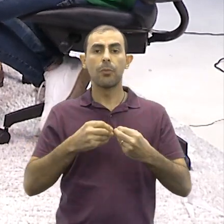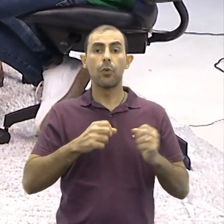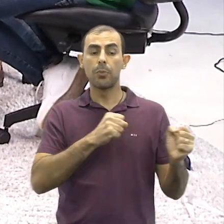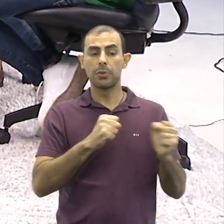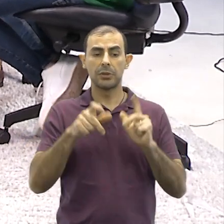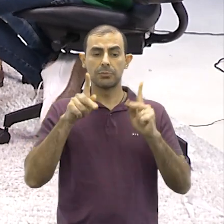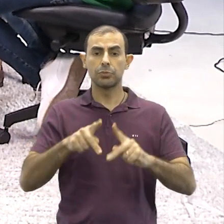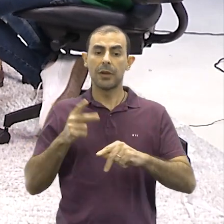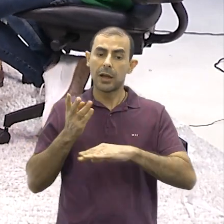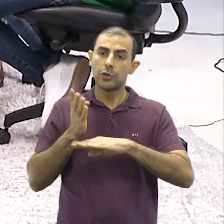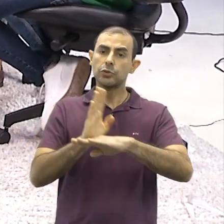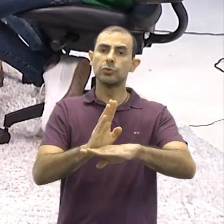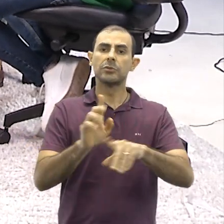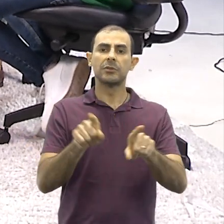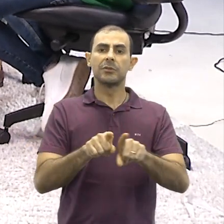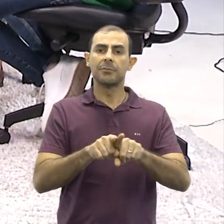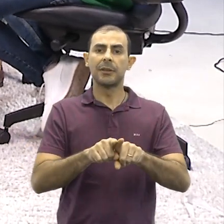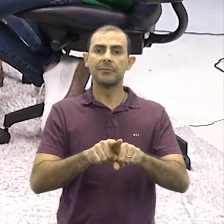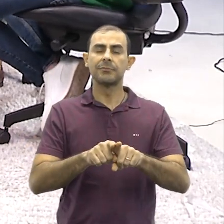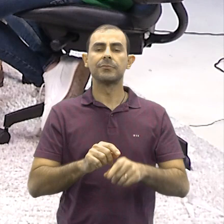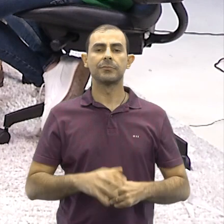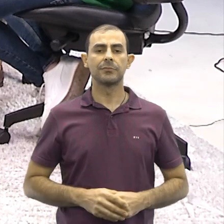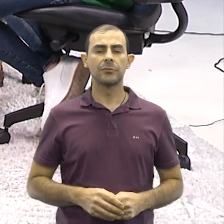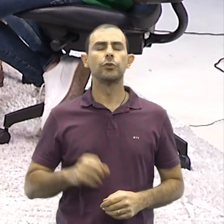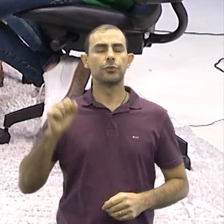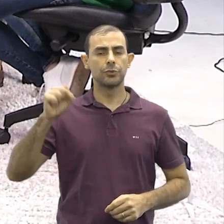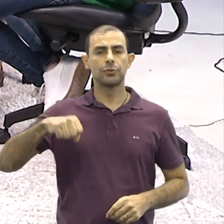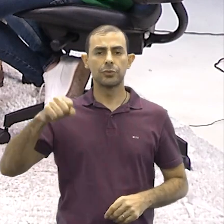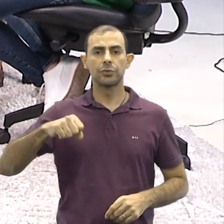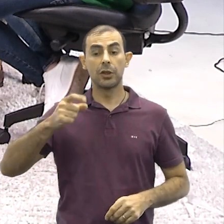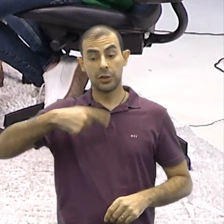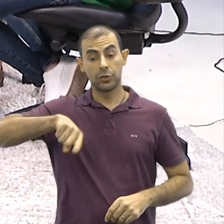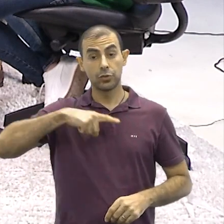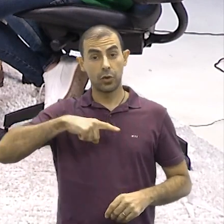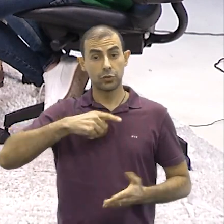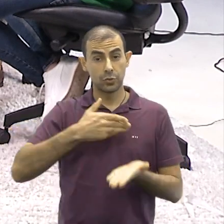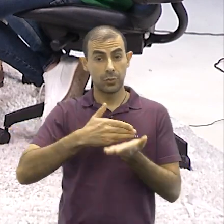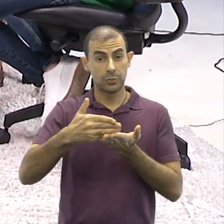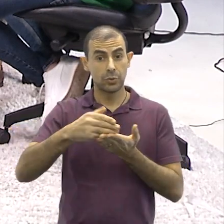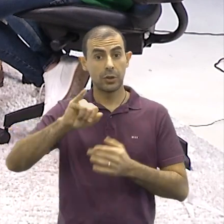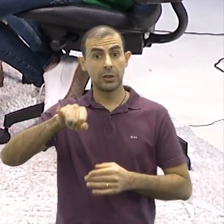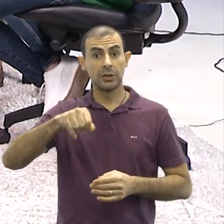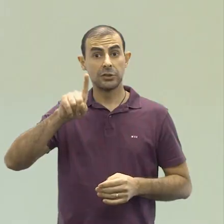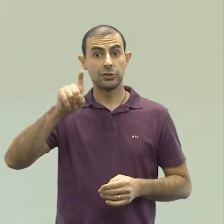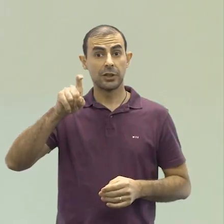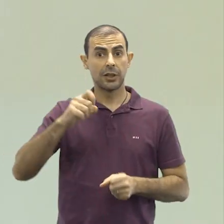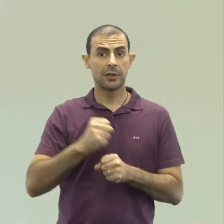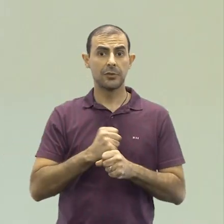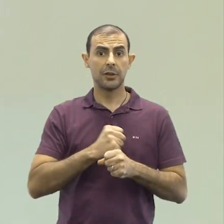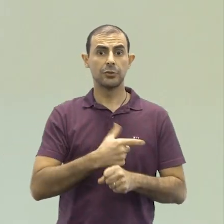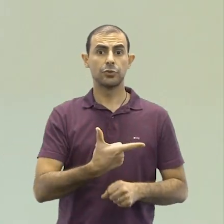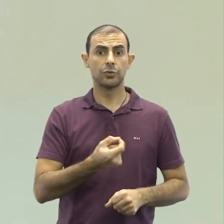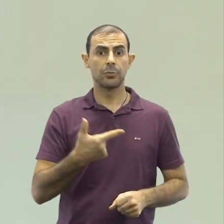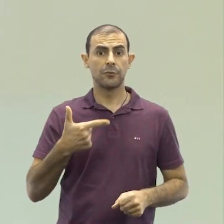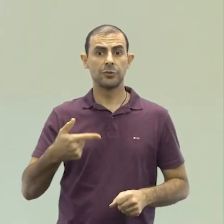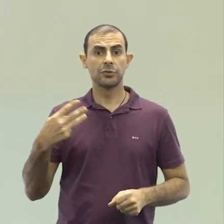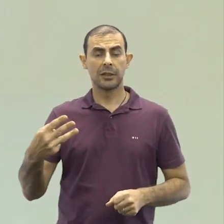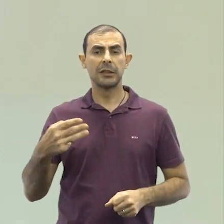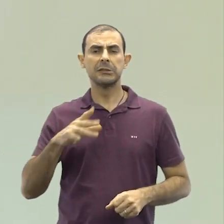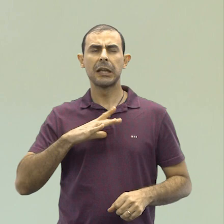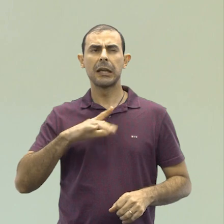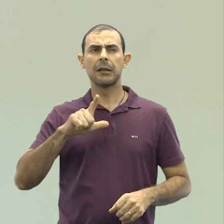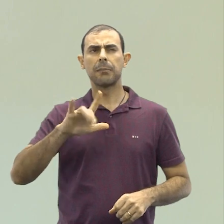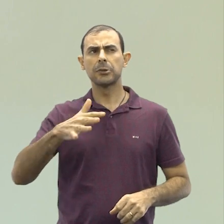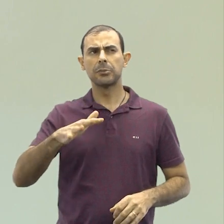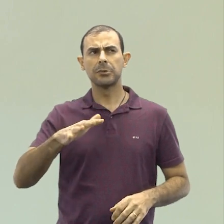poder público como um todo, sim, tem que ter esse olhar para os protetores dos animais. Desde o nosso funcionamento de janeiro, né, contando no ano de 2023, nós fechamos novembro agora